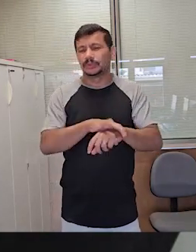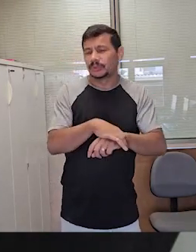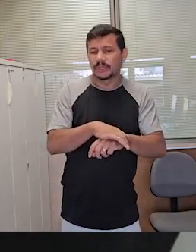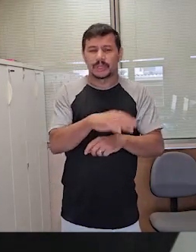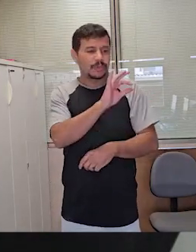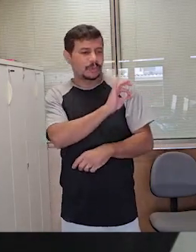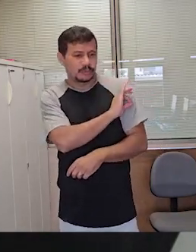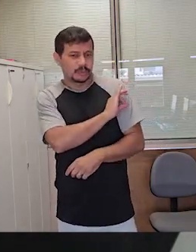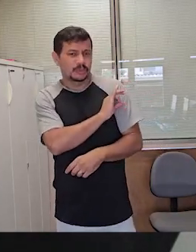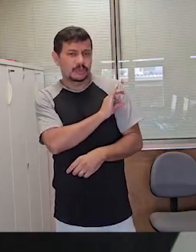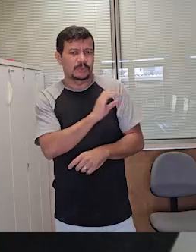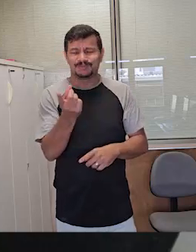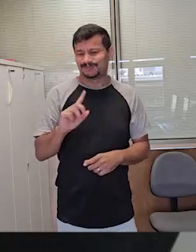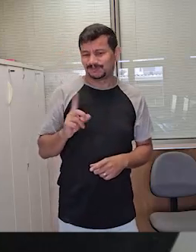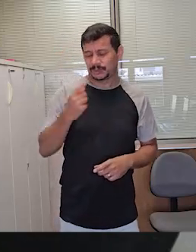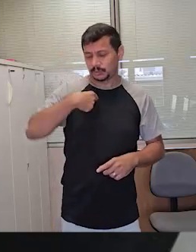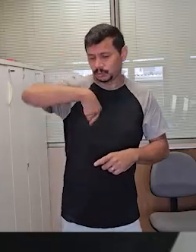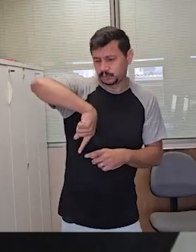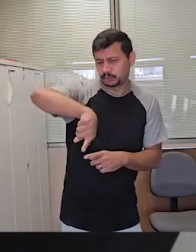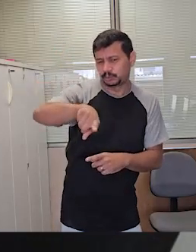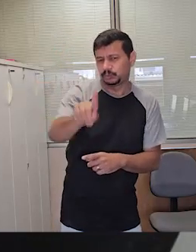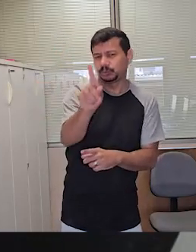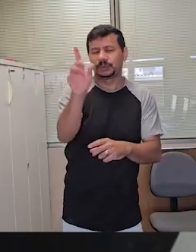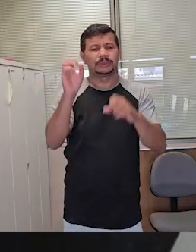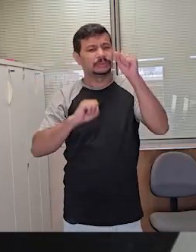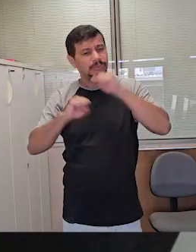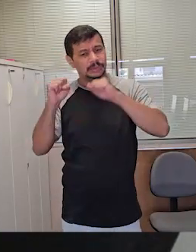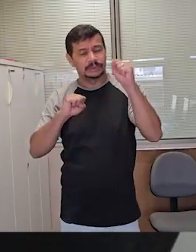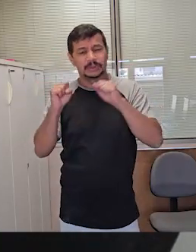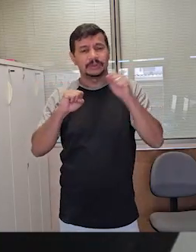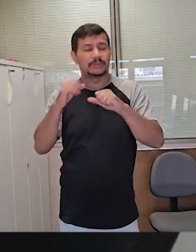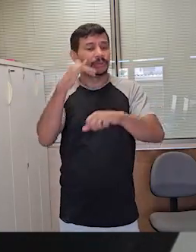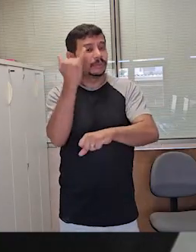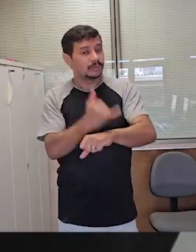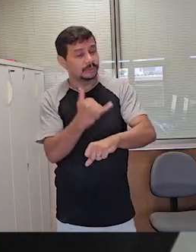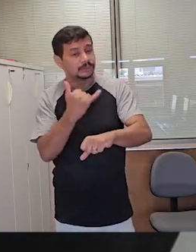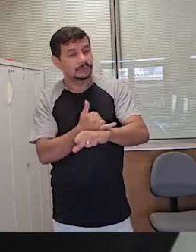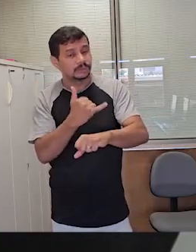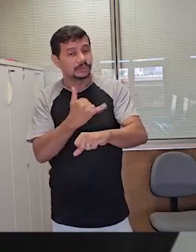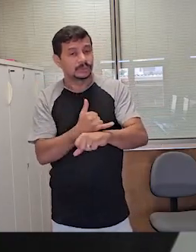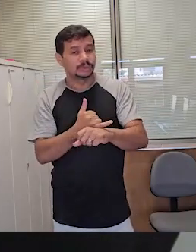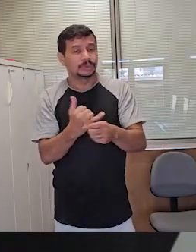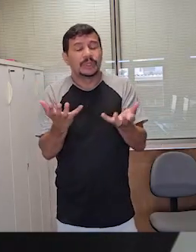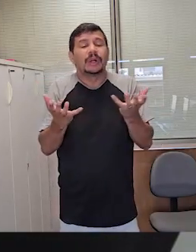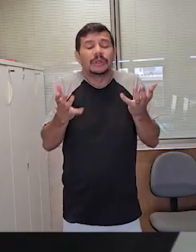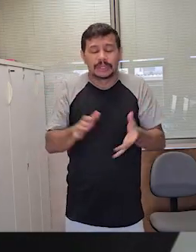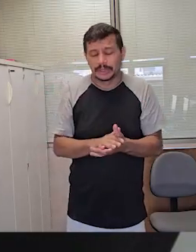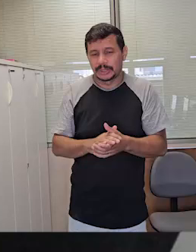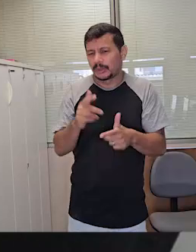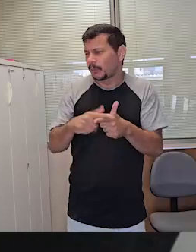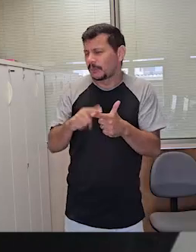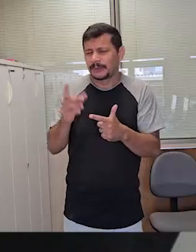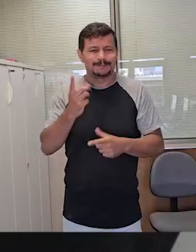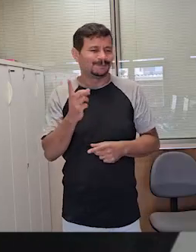de polícia para entrar numa fábrica. A gente só entra com consentimento quando tem um patrão democrático, porque nós não vamos lá para criar problema. Nós